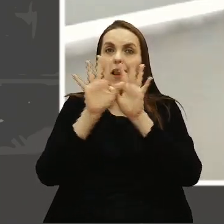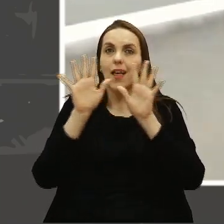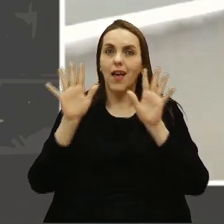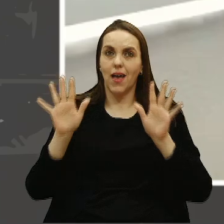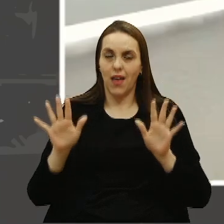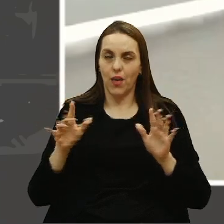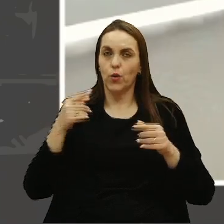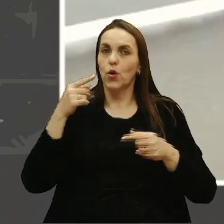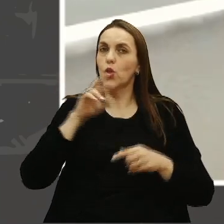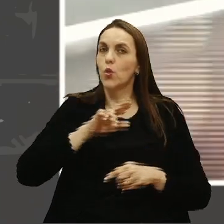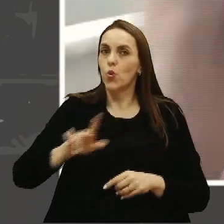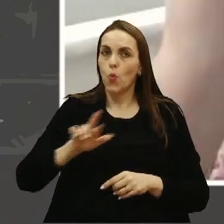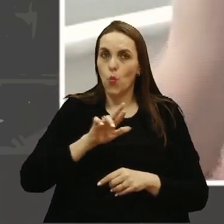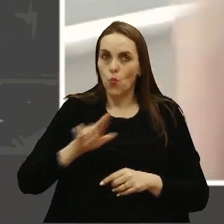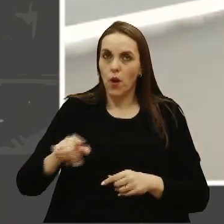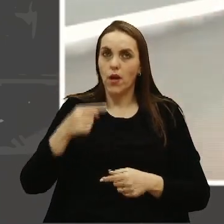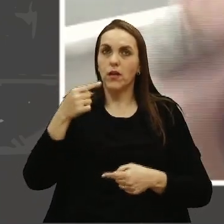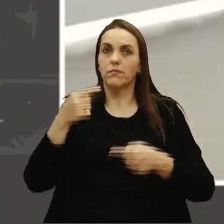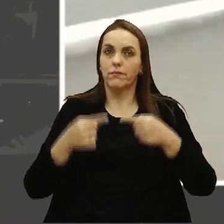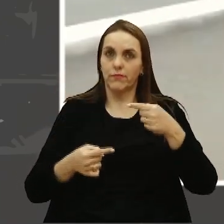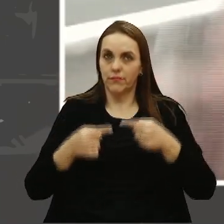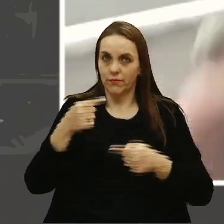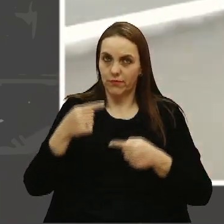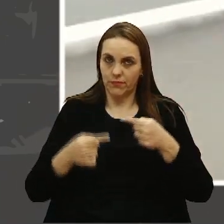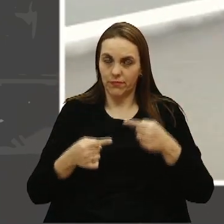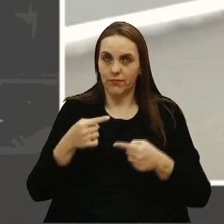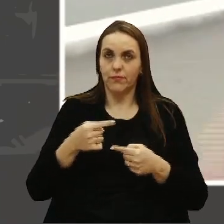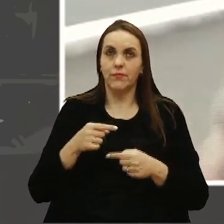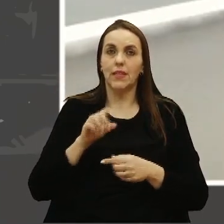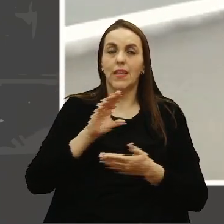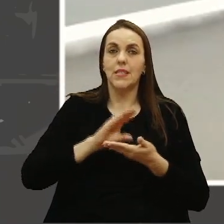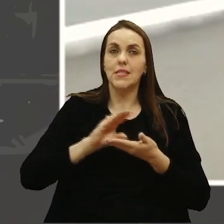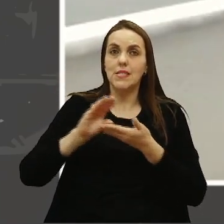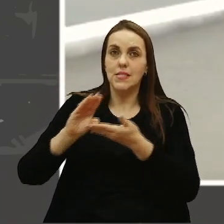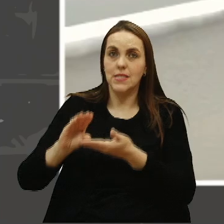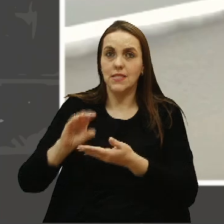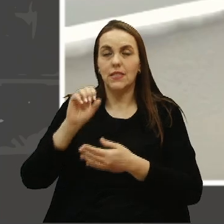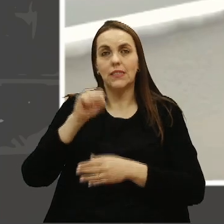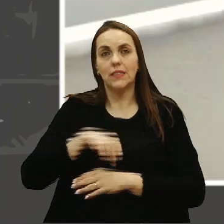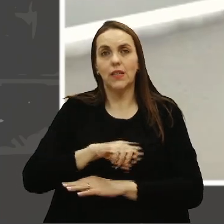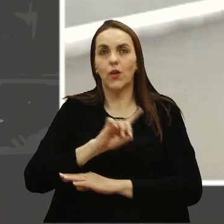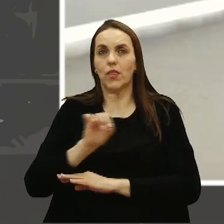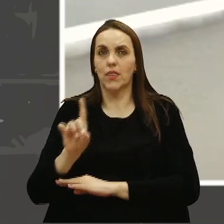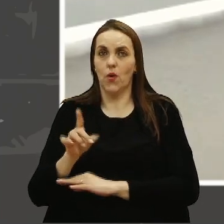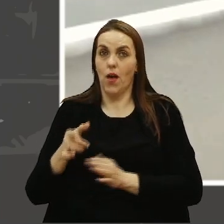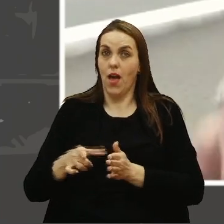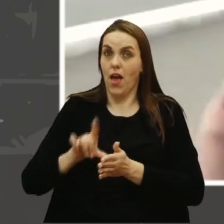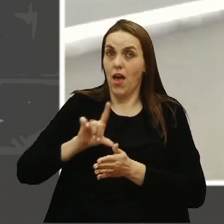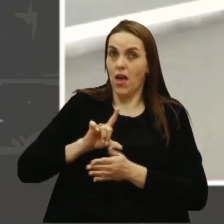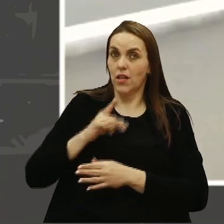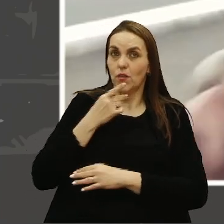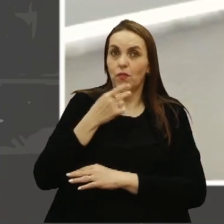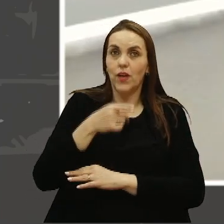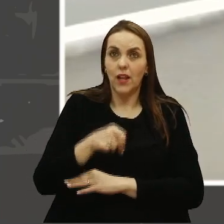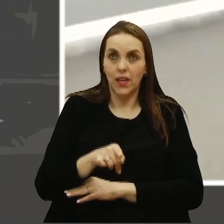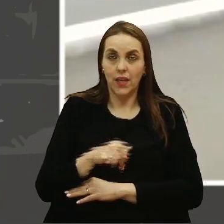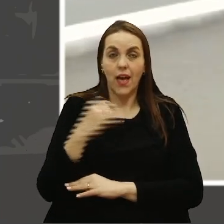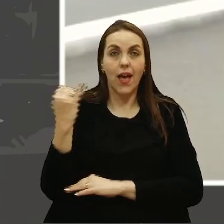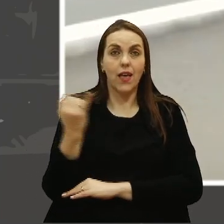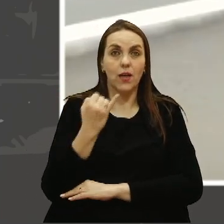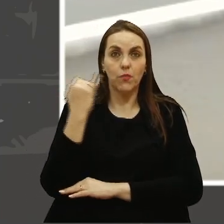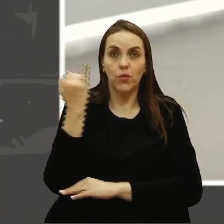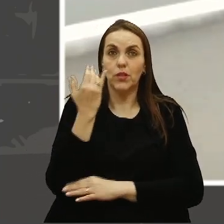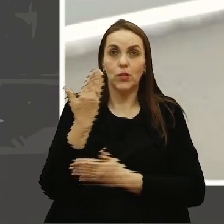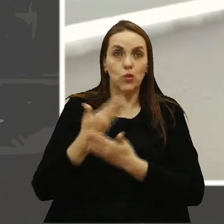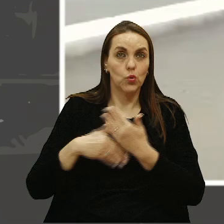se discutindo dar ou não subsídio. Eu falei na minha primeira intervenção. É importante que todas as